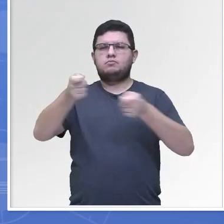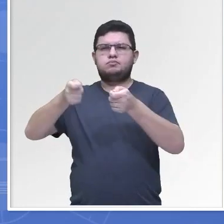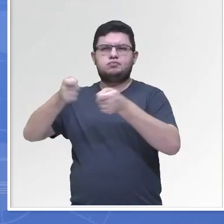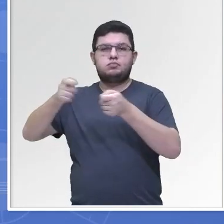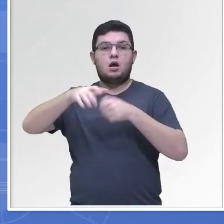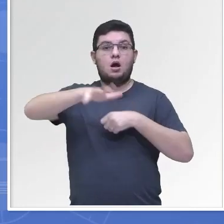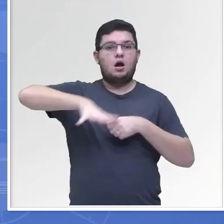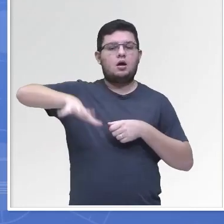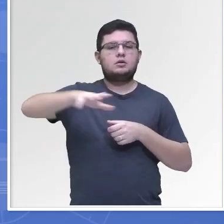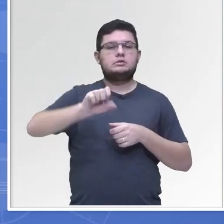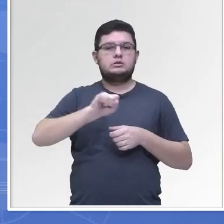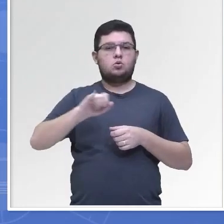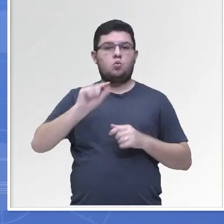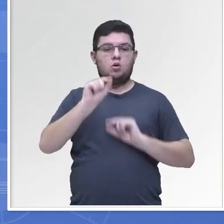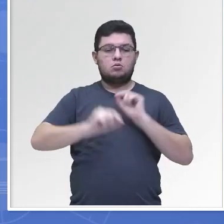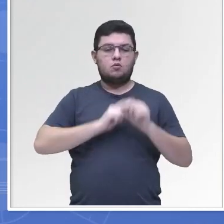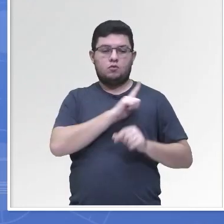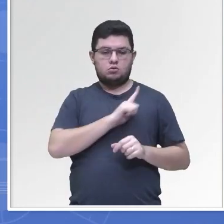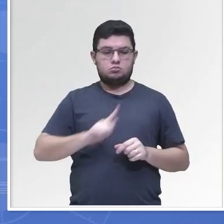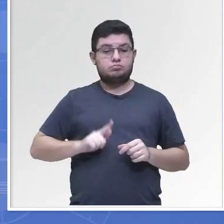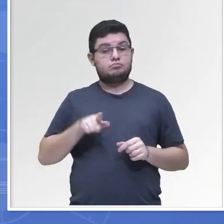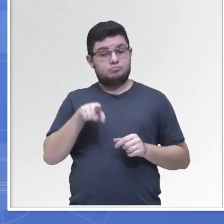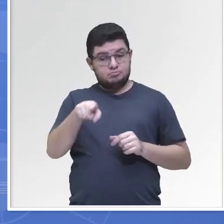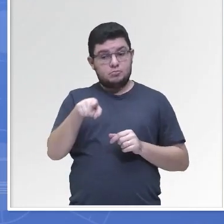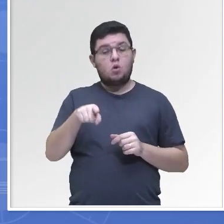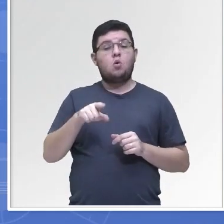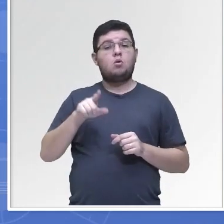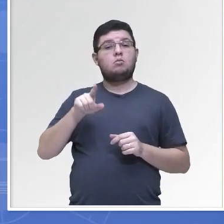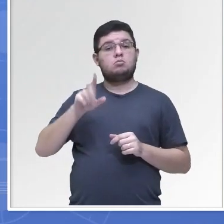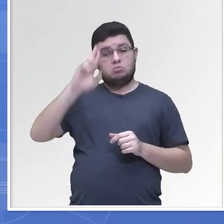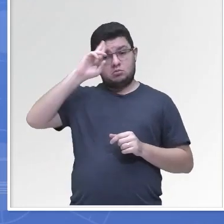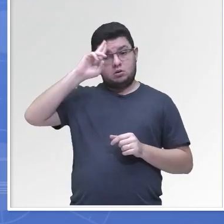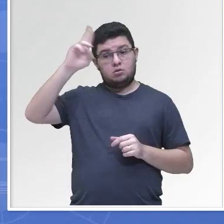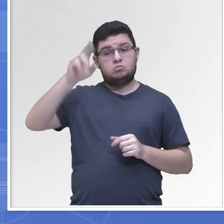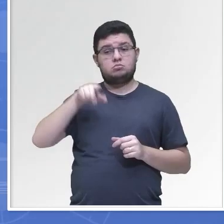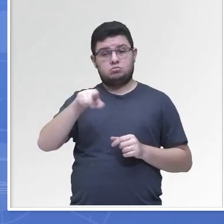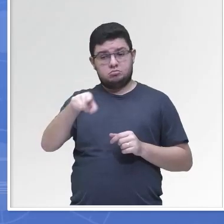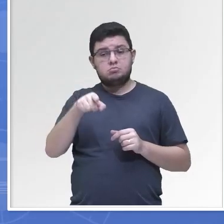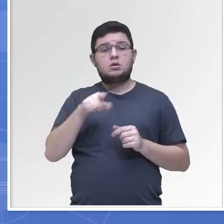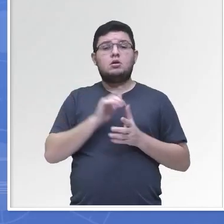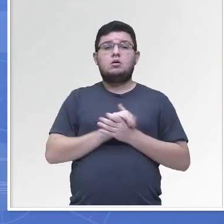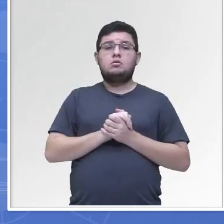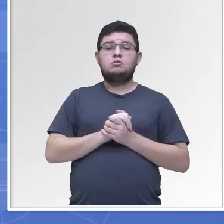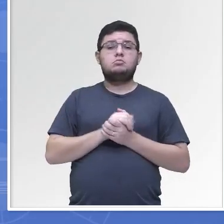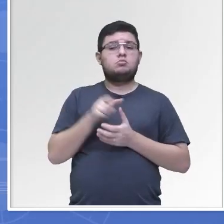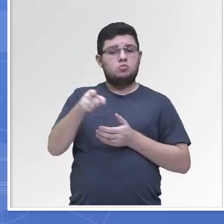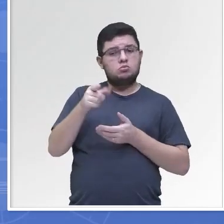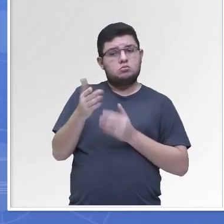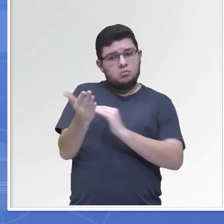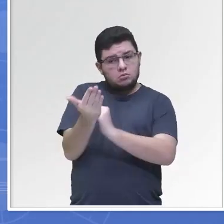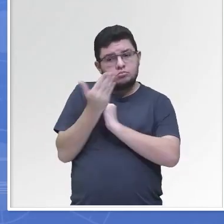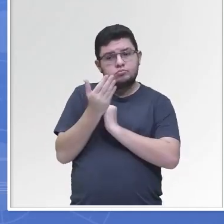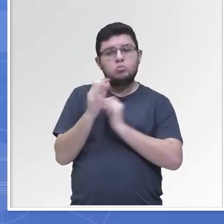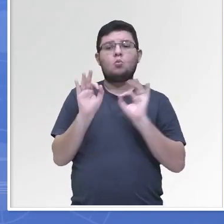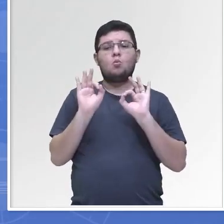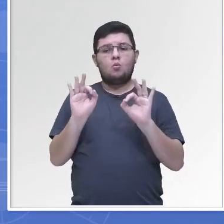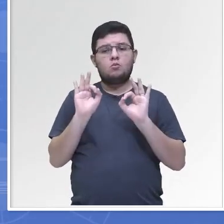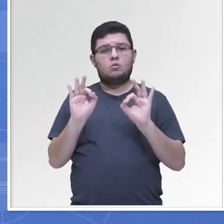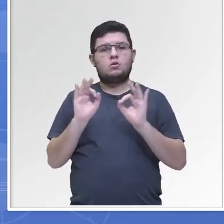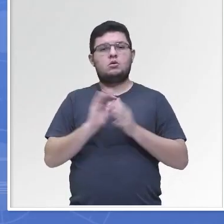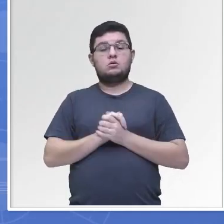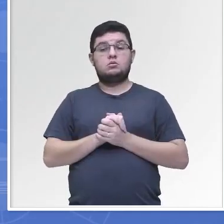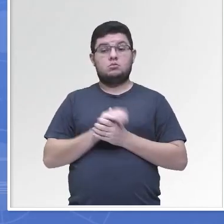candidato a governador diz, preciso dos seus favores, coronel. Então, não se preocupe que os seus votos aqui para você, para o seu presidente, para os seus deputados